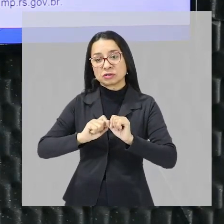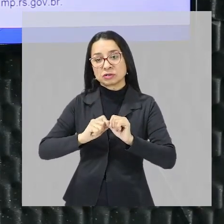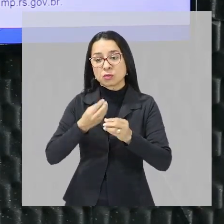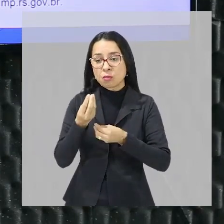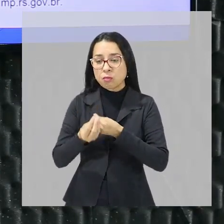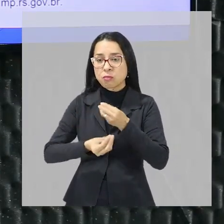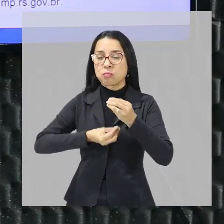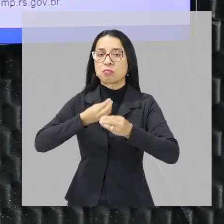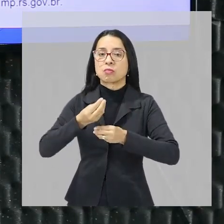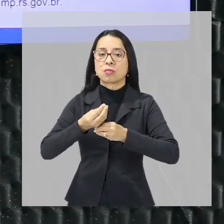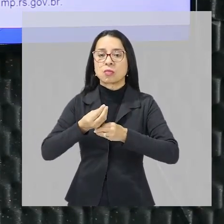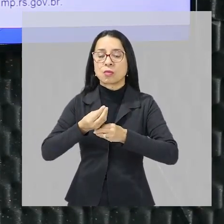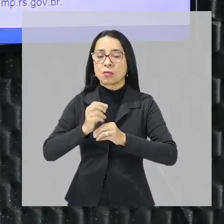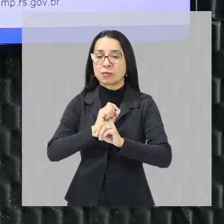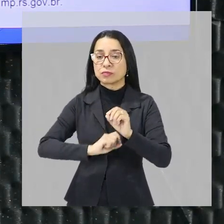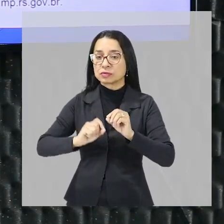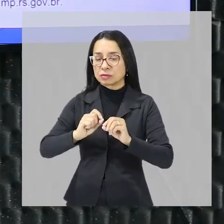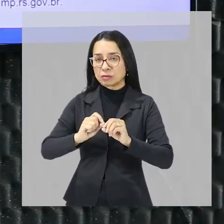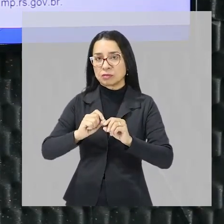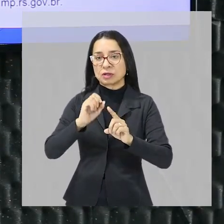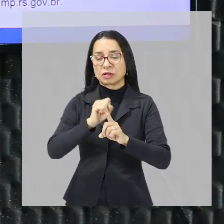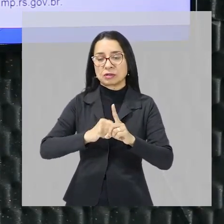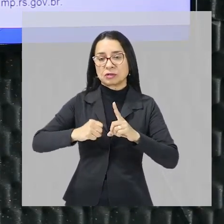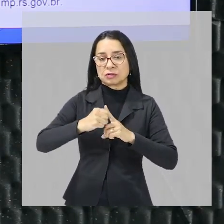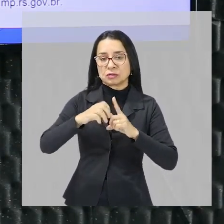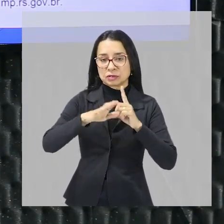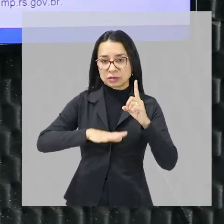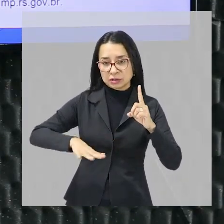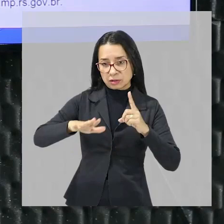vai destacar esse trecho bem aqui.